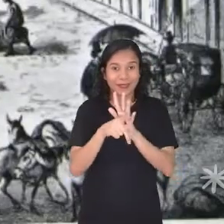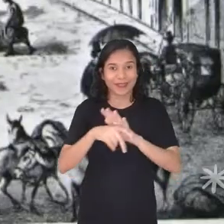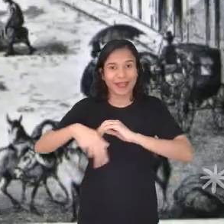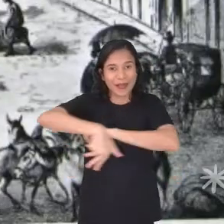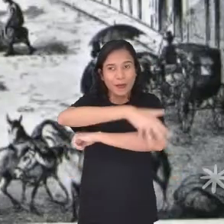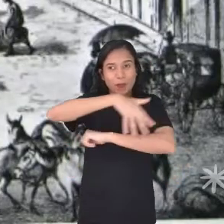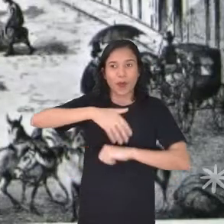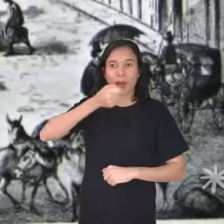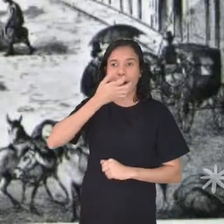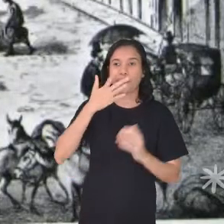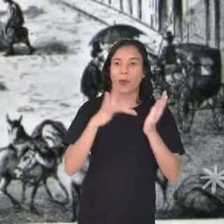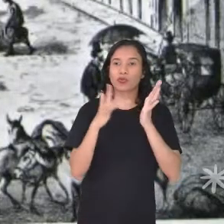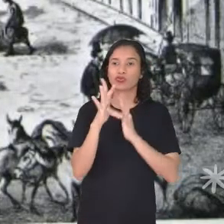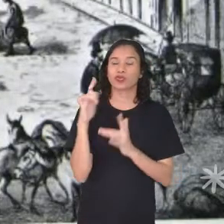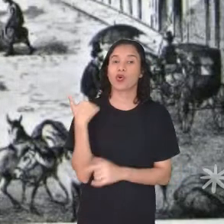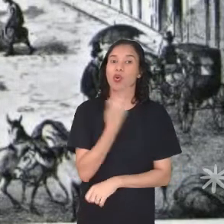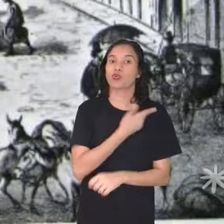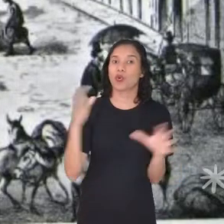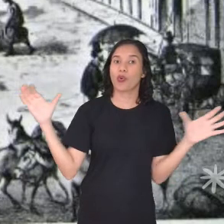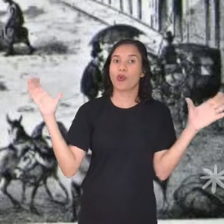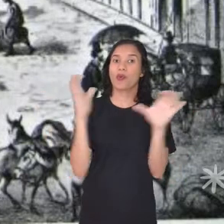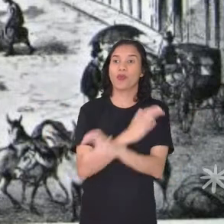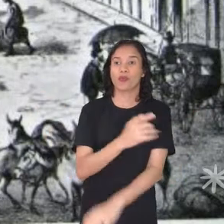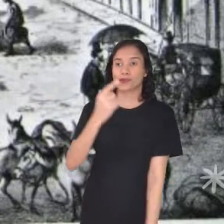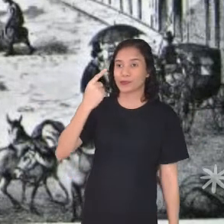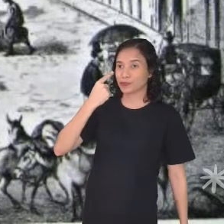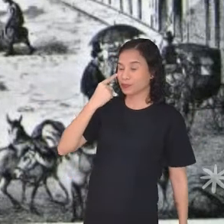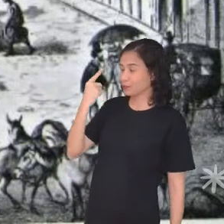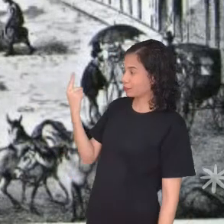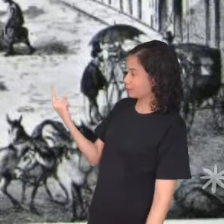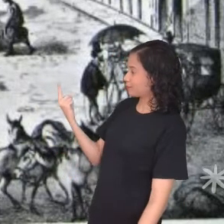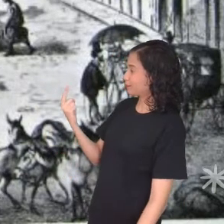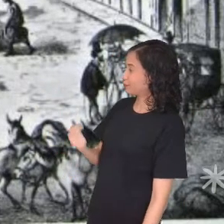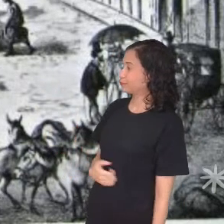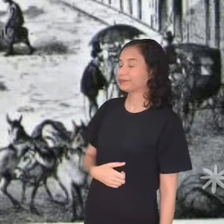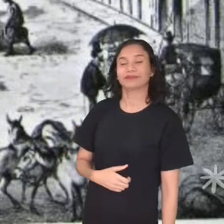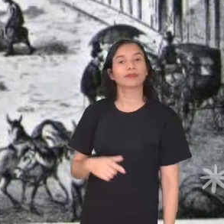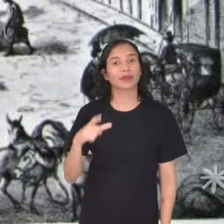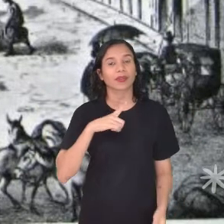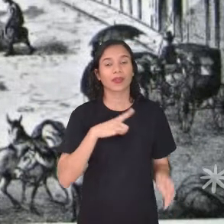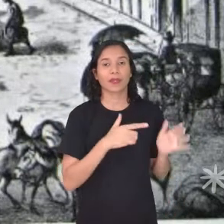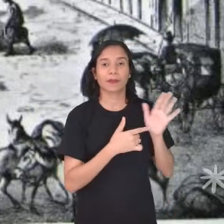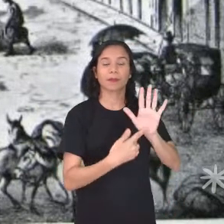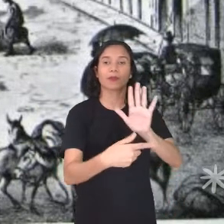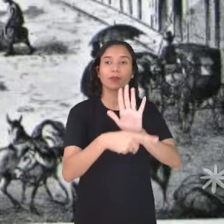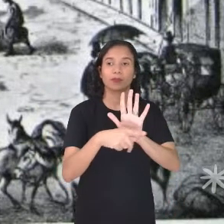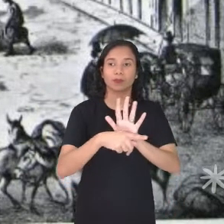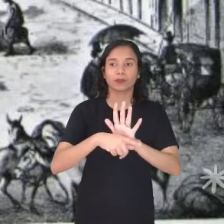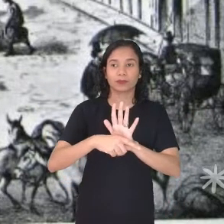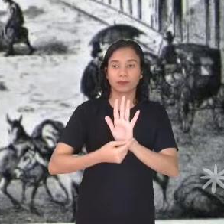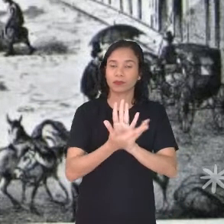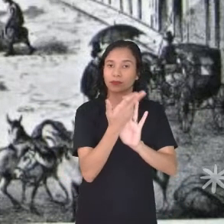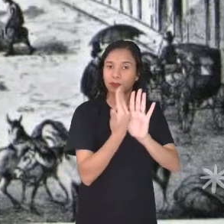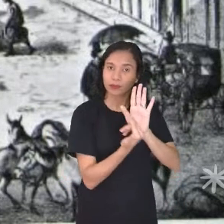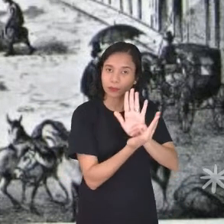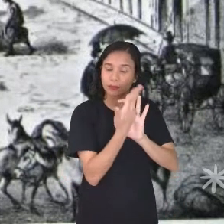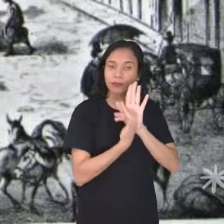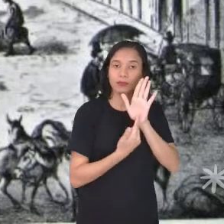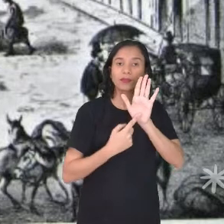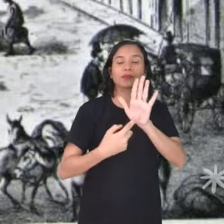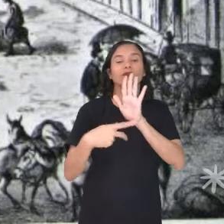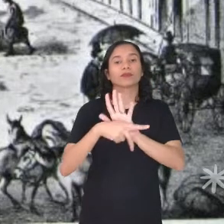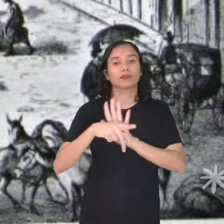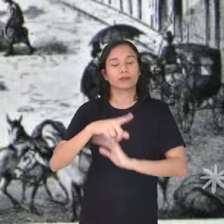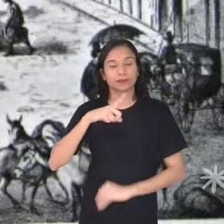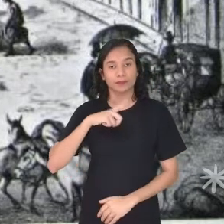Jesus, para a gente fechar com ela. Aí, está vendo mais uma representação, uma aquarela aí, que traz